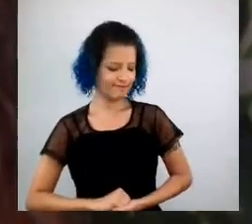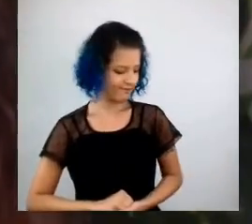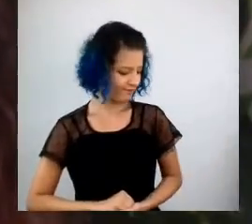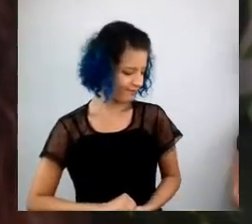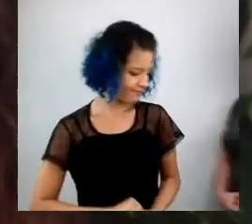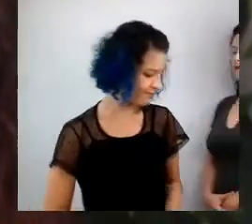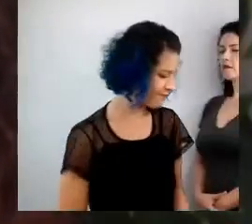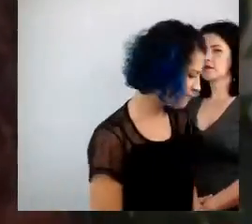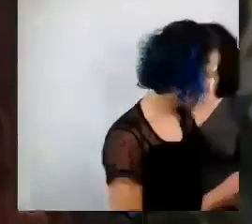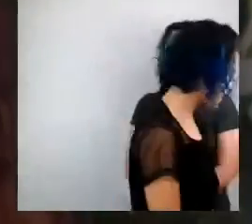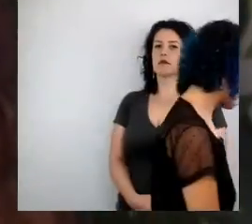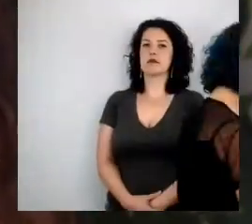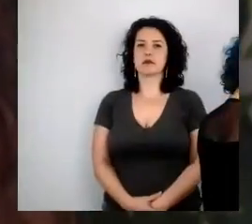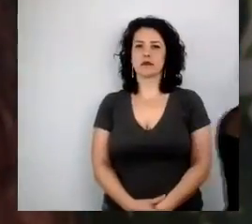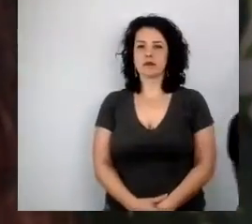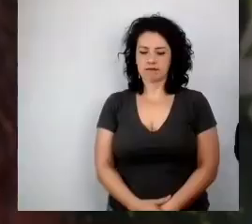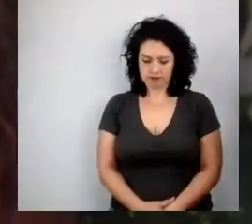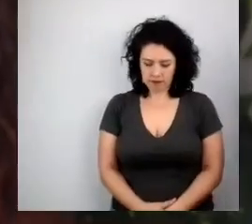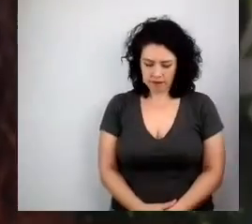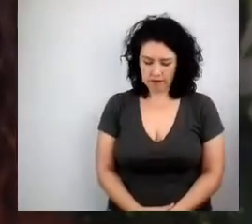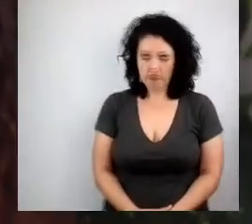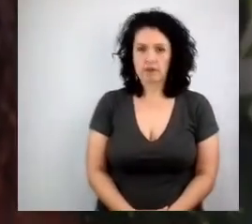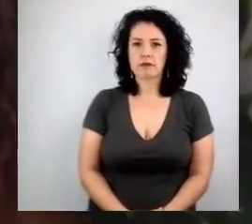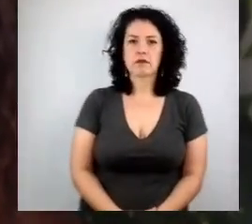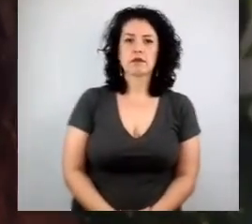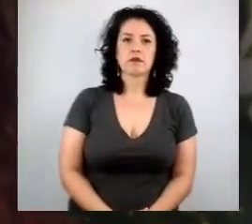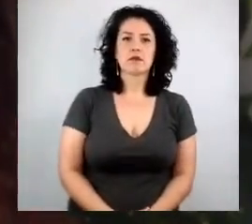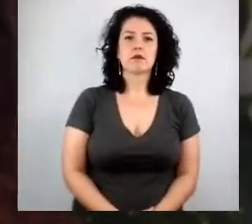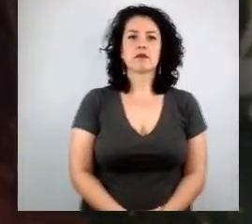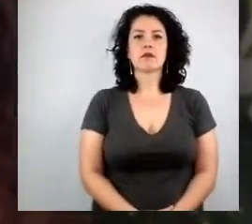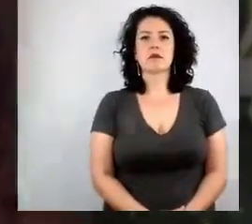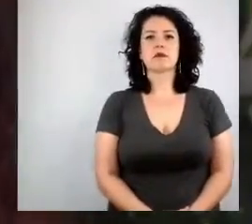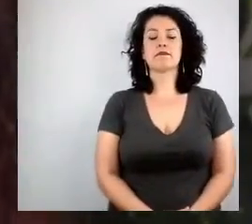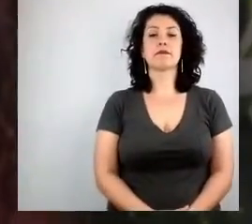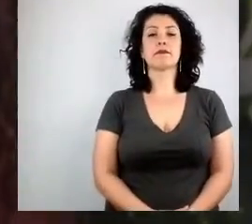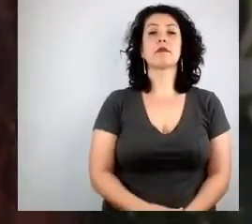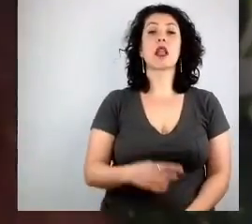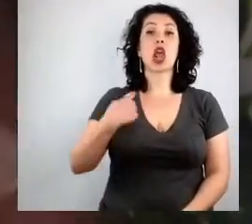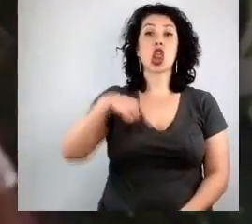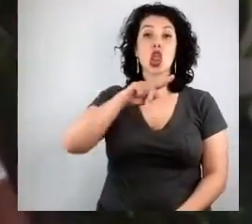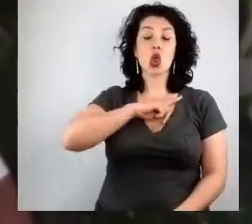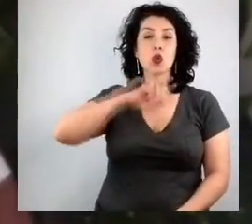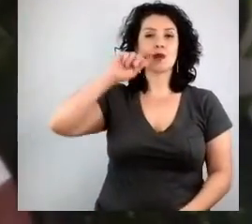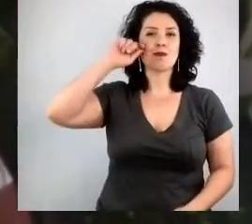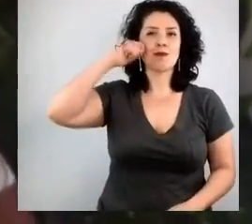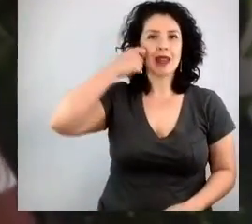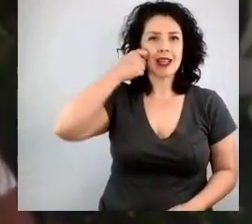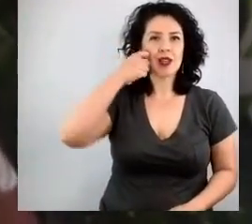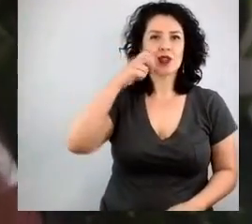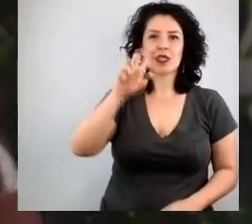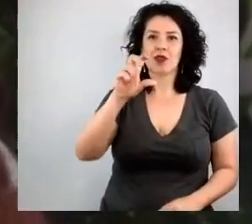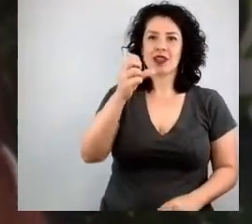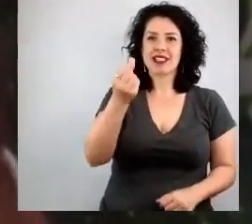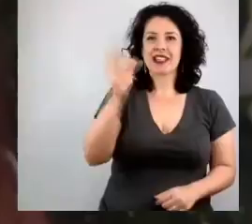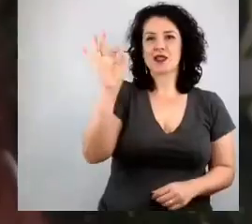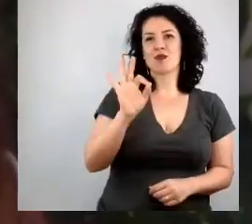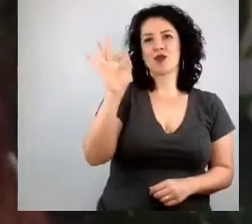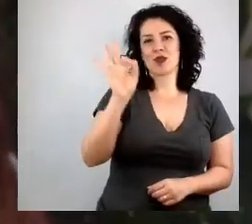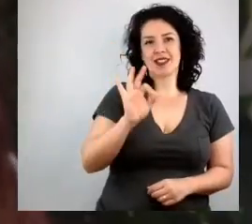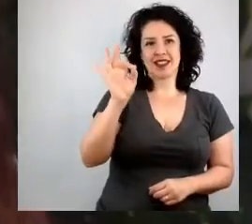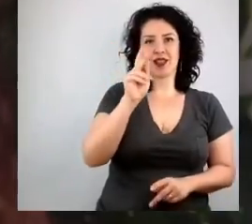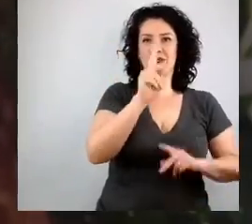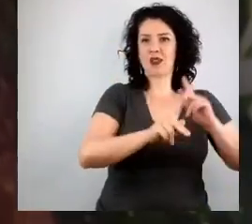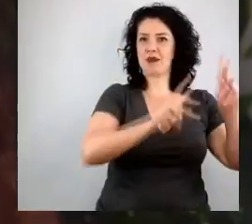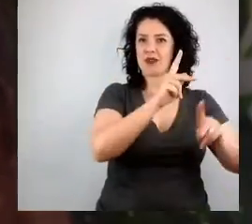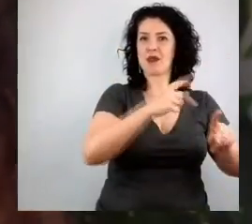Nós, pretos e pardos, somos 56% da população. A gente não é comercial.